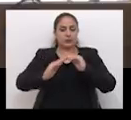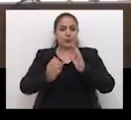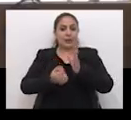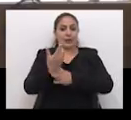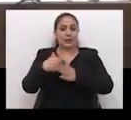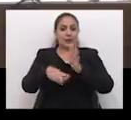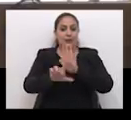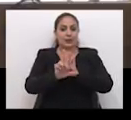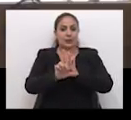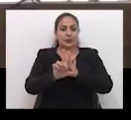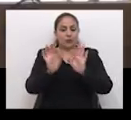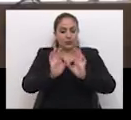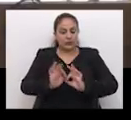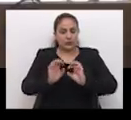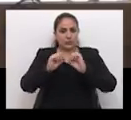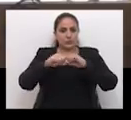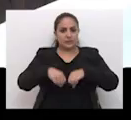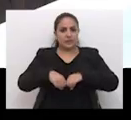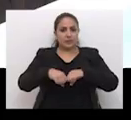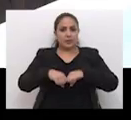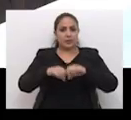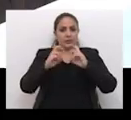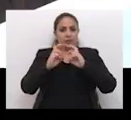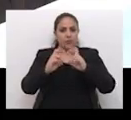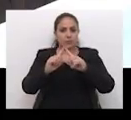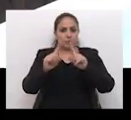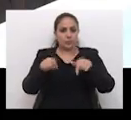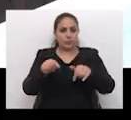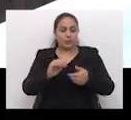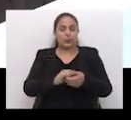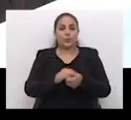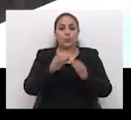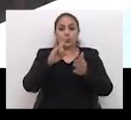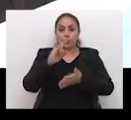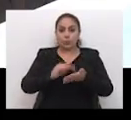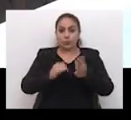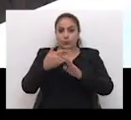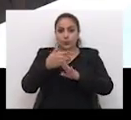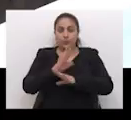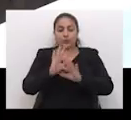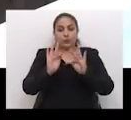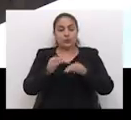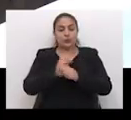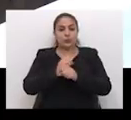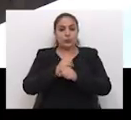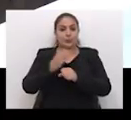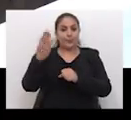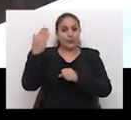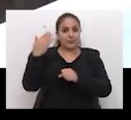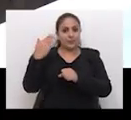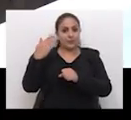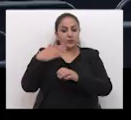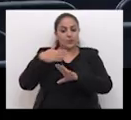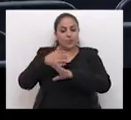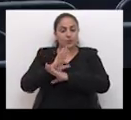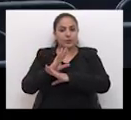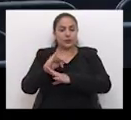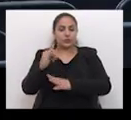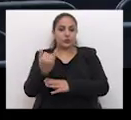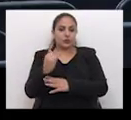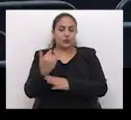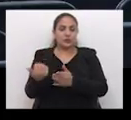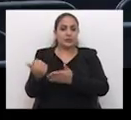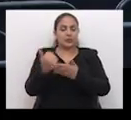o sistema de transporte público. O documento aprovado no fim do ano passado e sancionado em janeiro